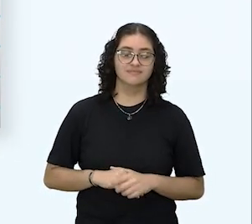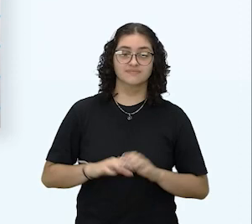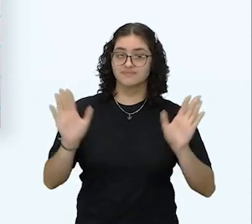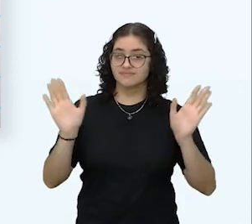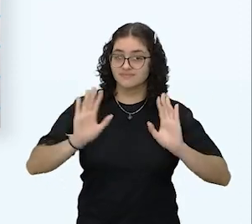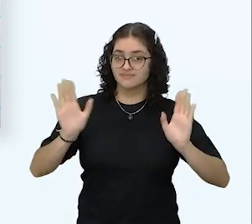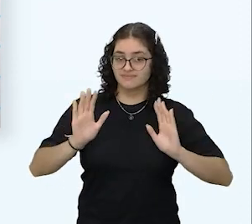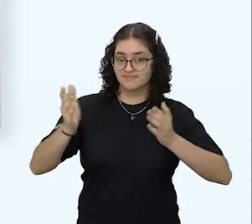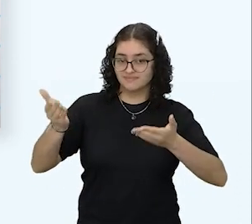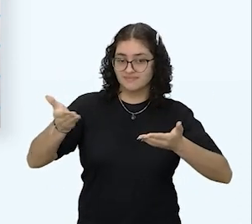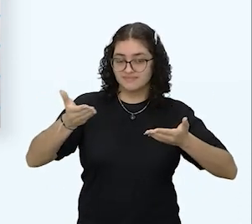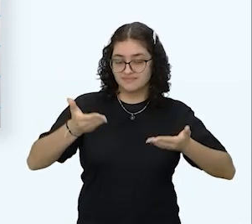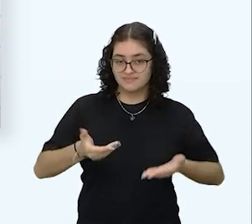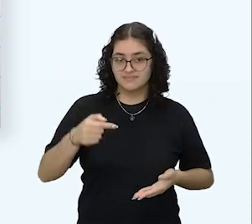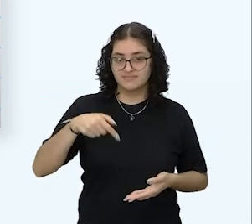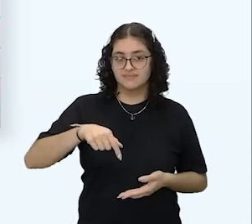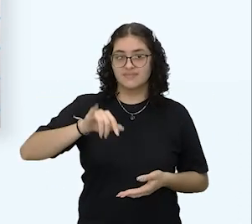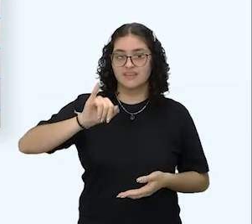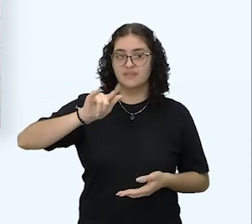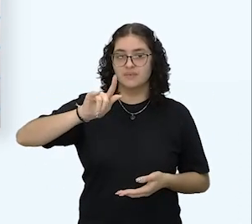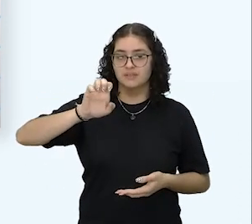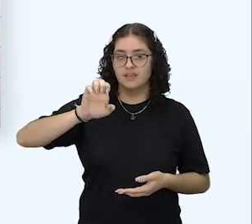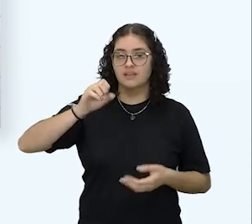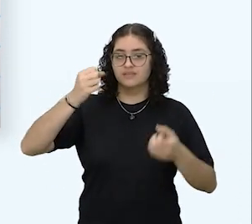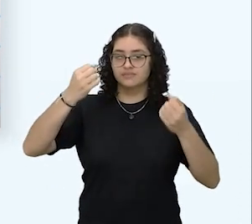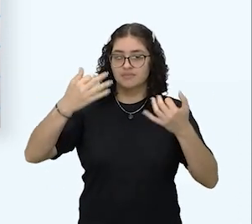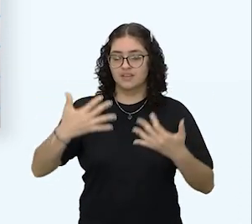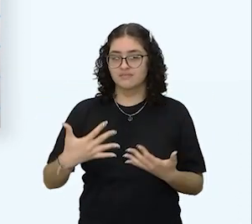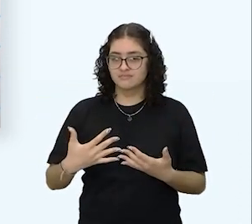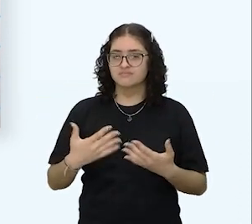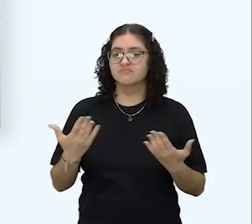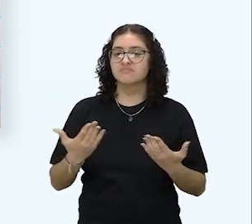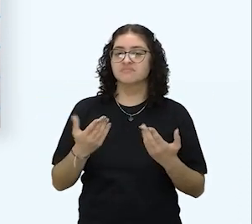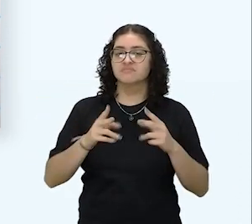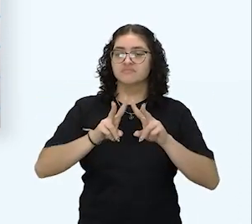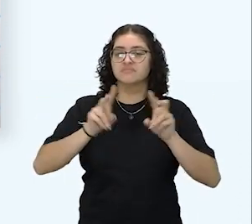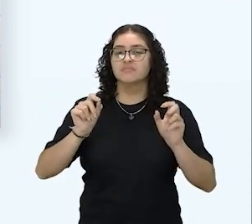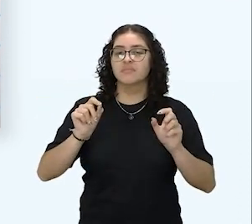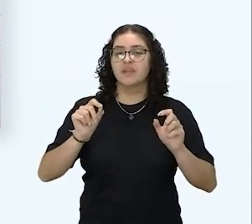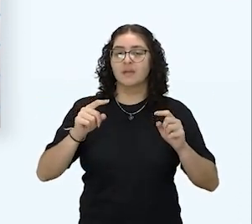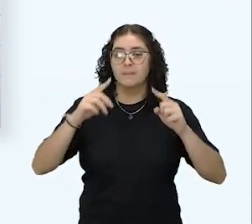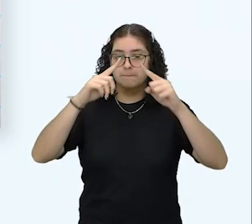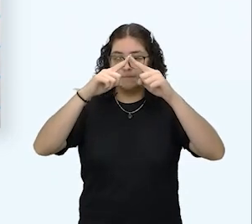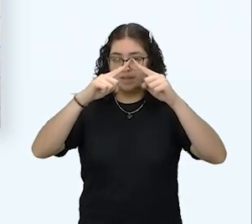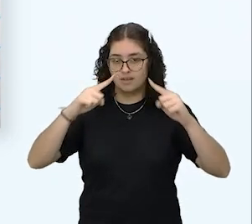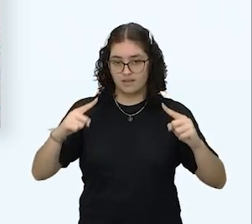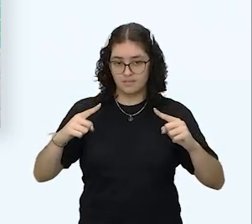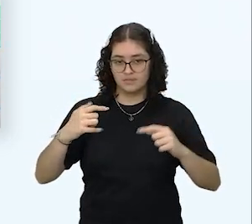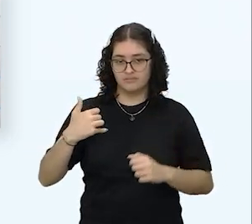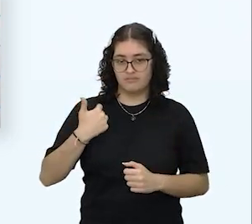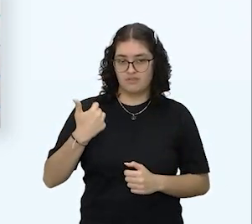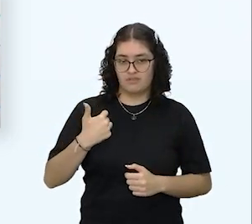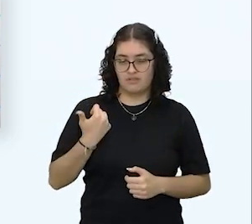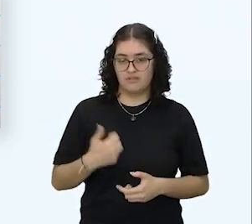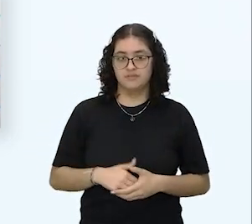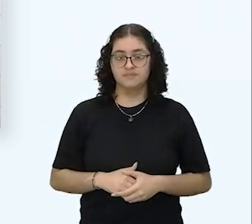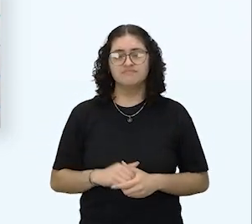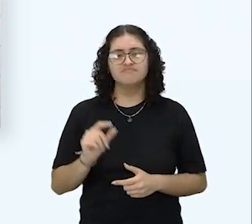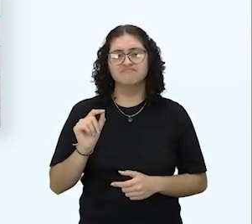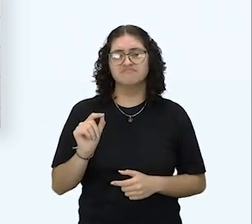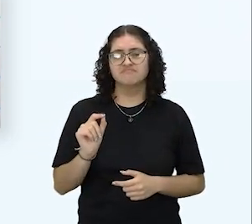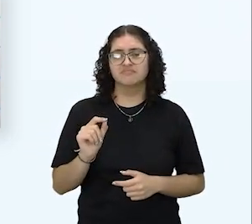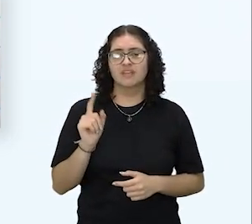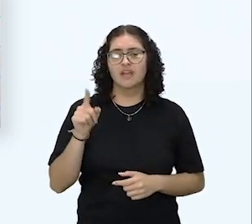Olá, seja muito bem-vindo ao IBGE Explica. Hoje falaremos sobre a pirâmide etária. Resumidamente, uma pirâmide etária